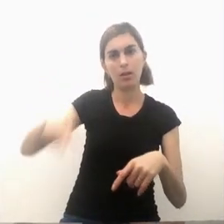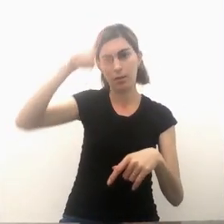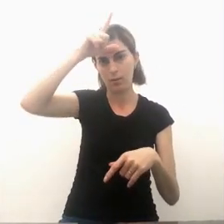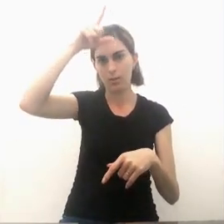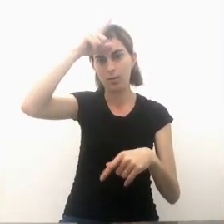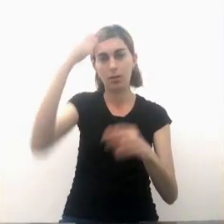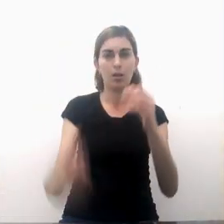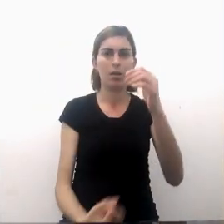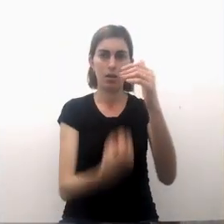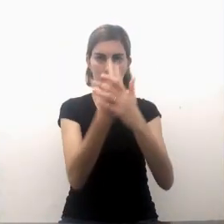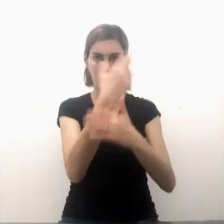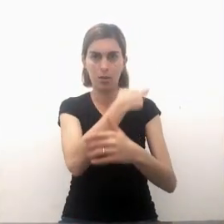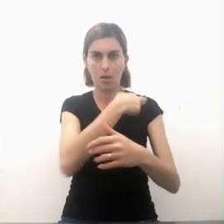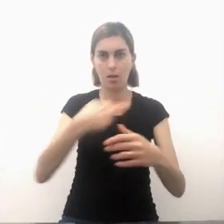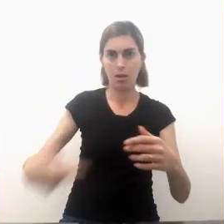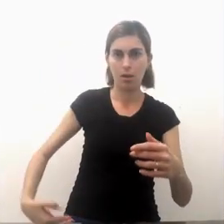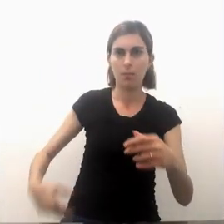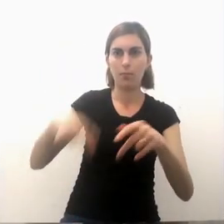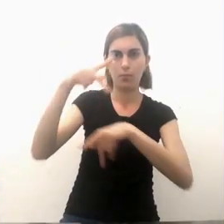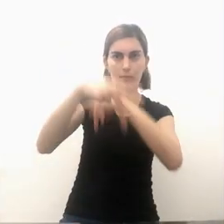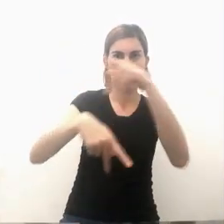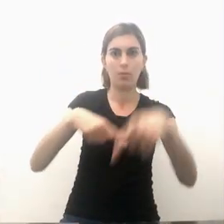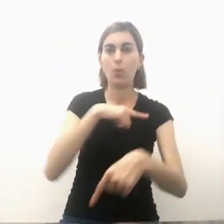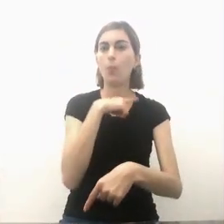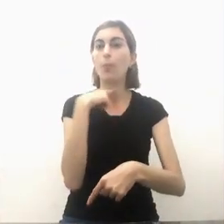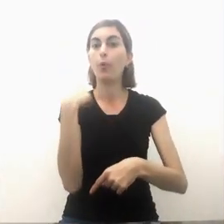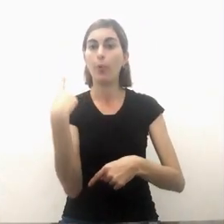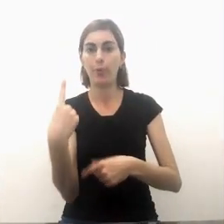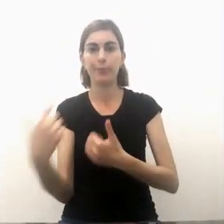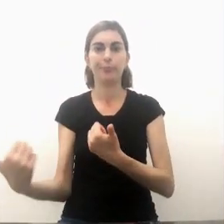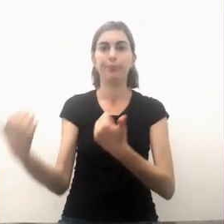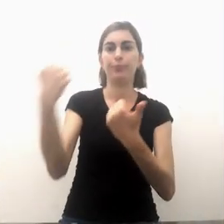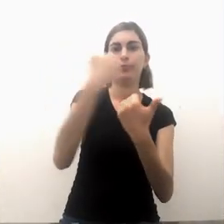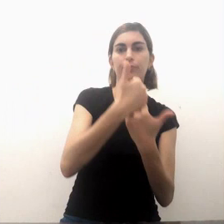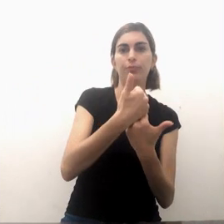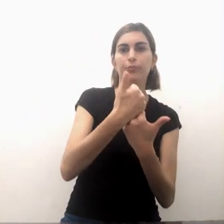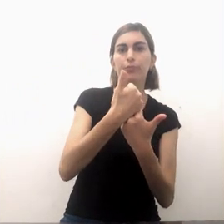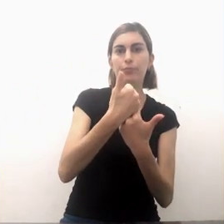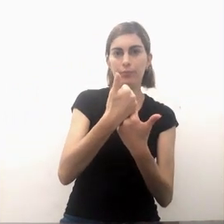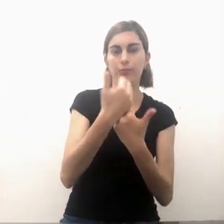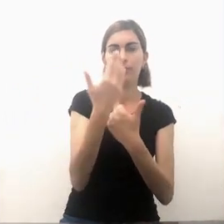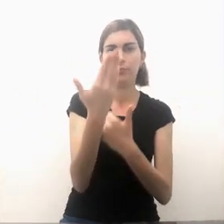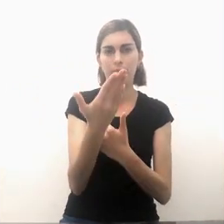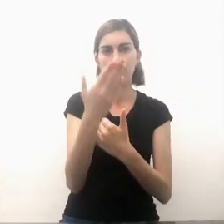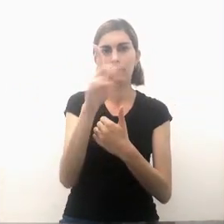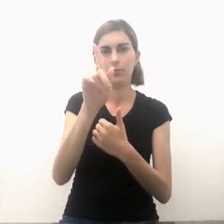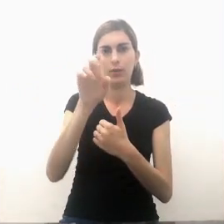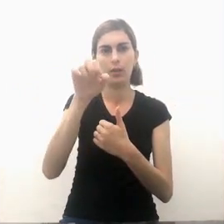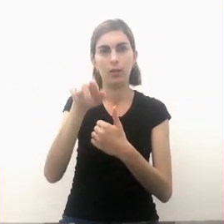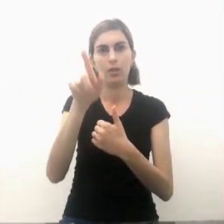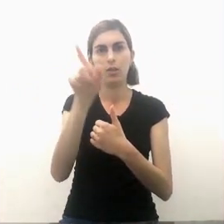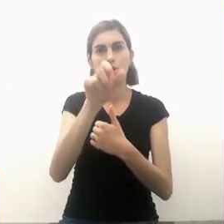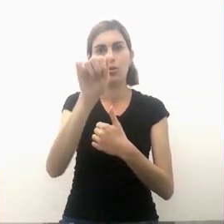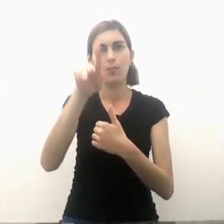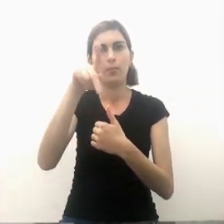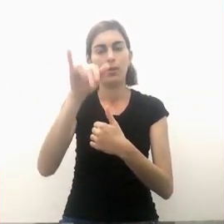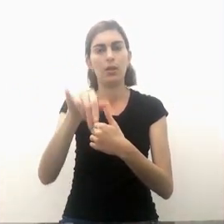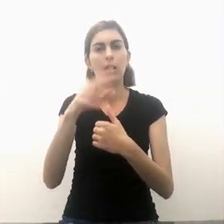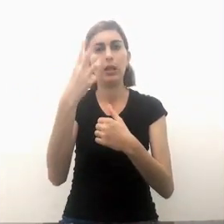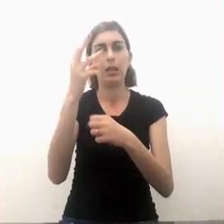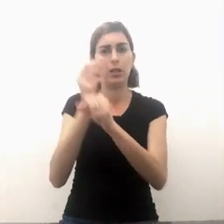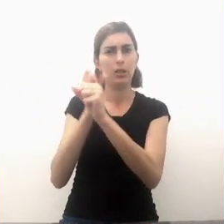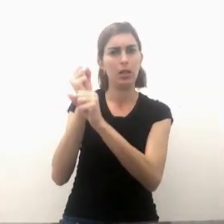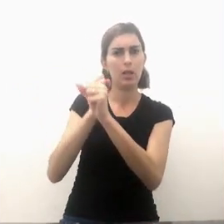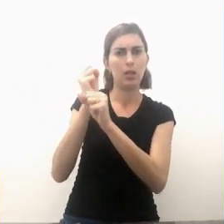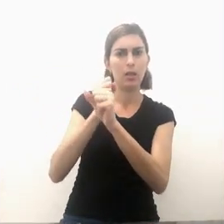que cria a República Popular da China, ele morre, tá? E em seu lugar assume Deng Xiaoping. Deng Xiaoping, depois de 30